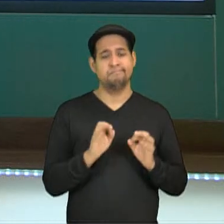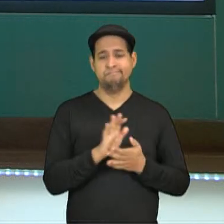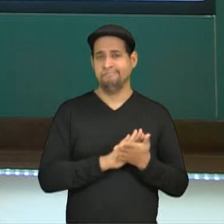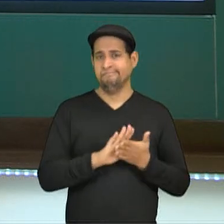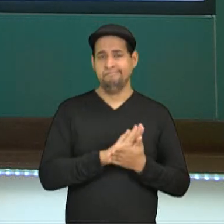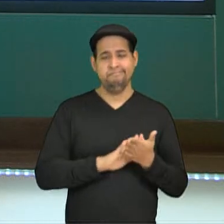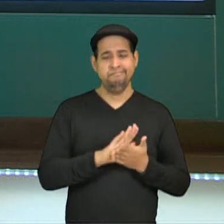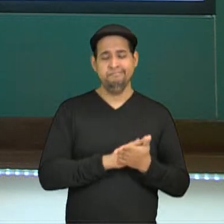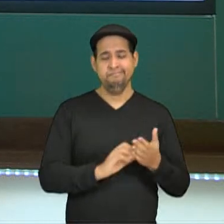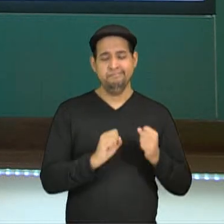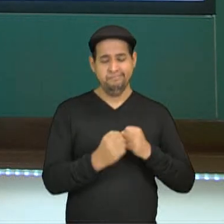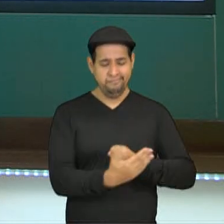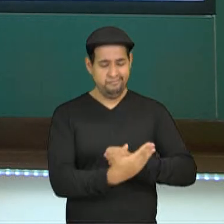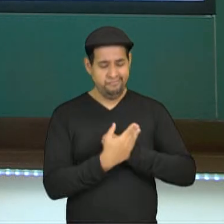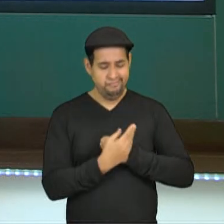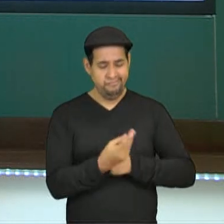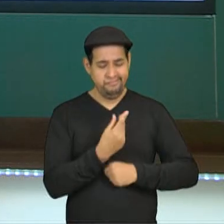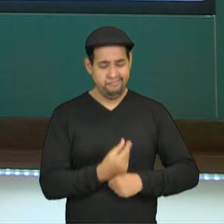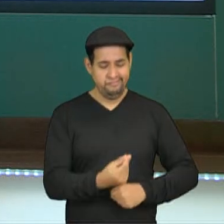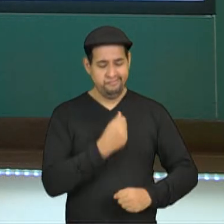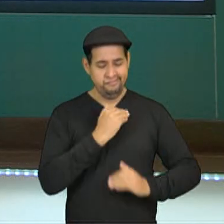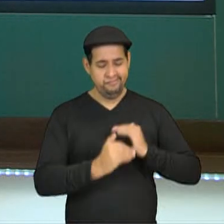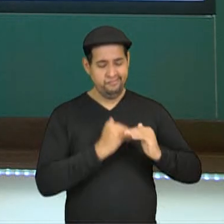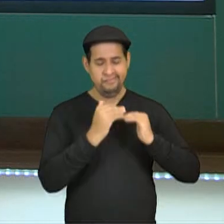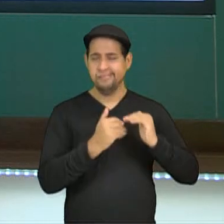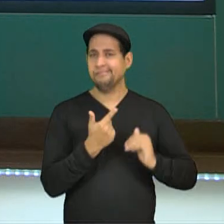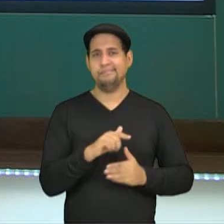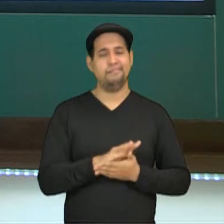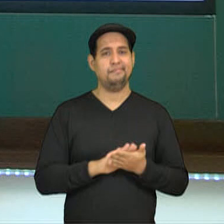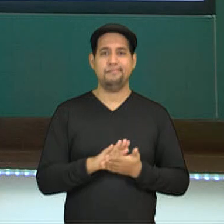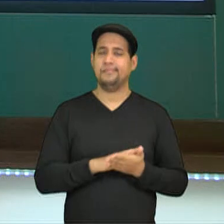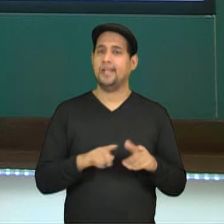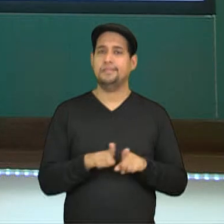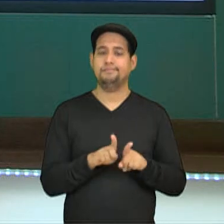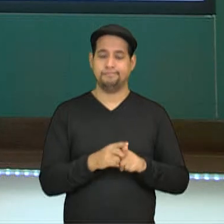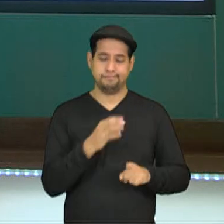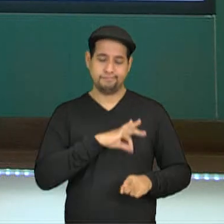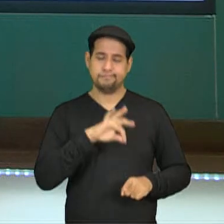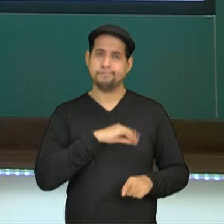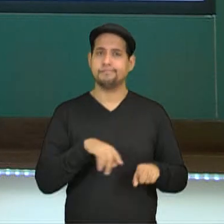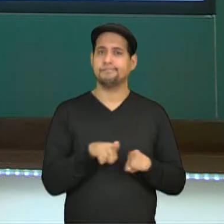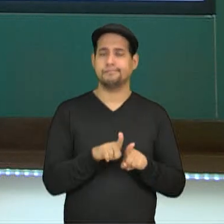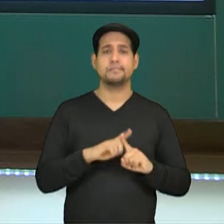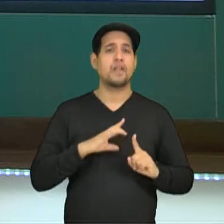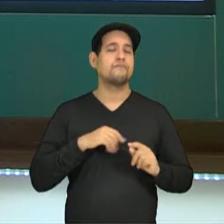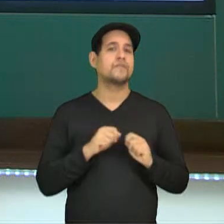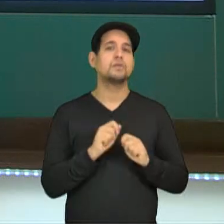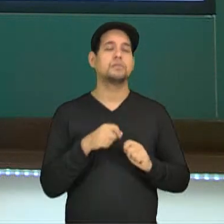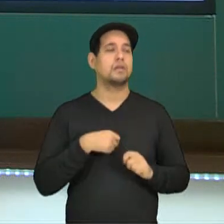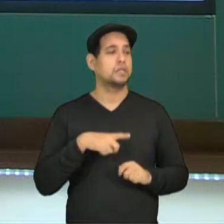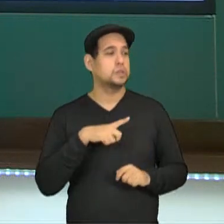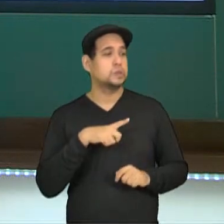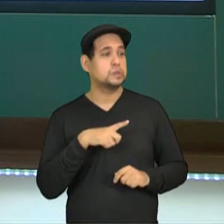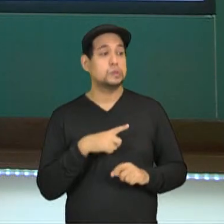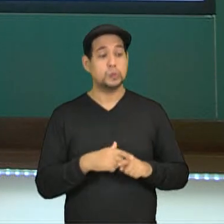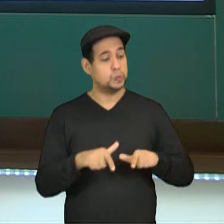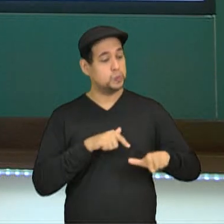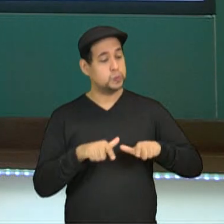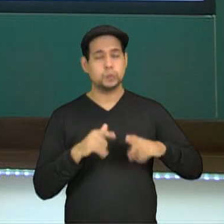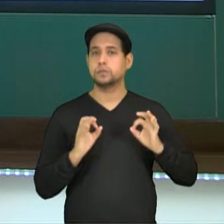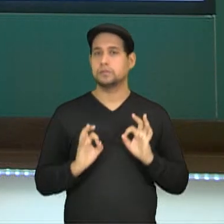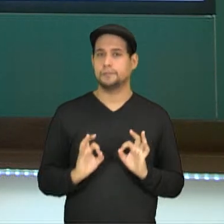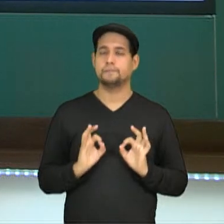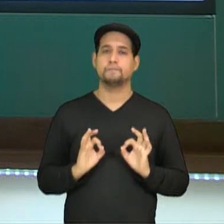nenhuma que possa me gerar uma grana, um salário, né, que possa fazer com que eu tenha um